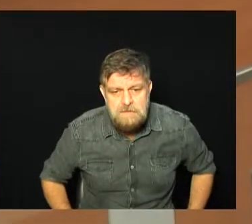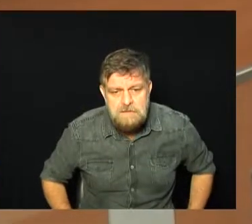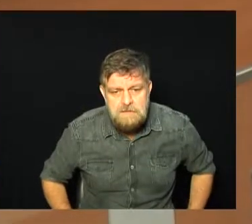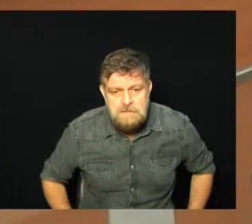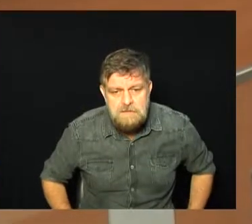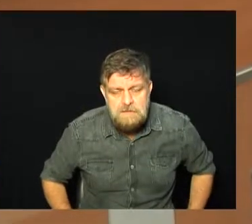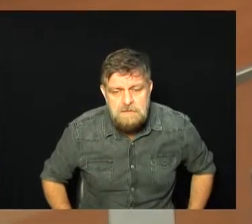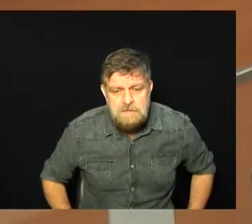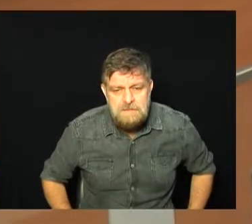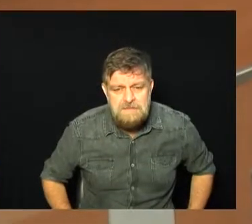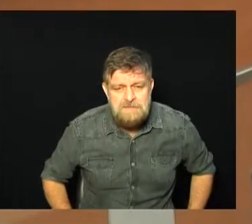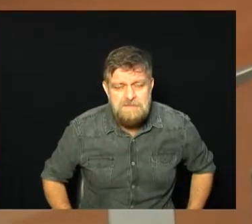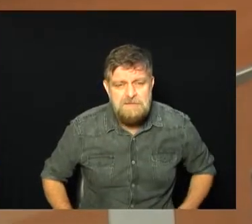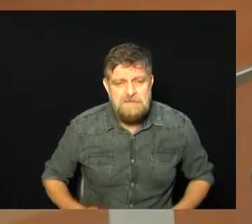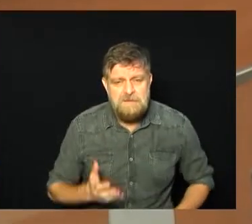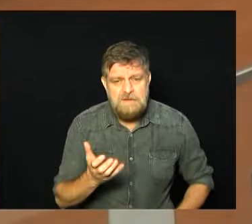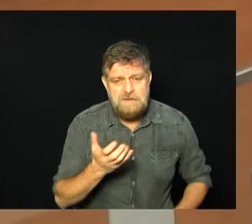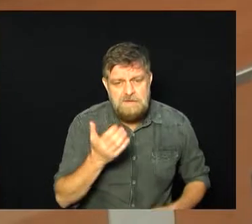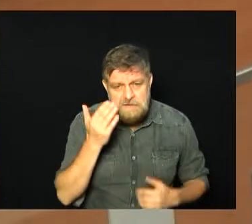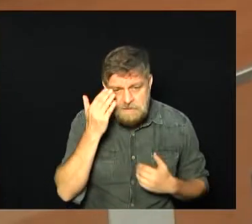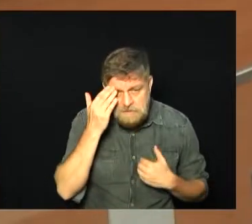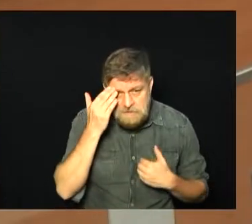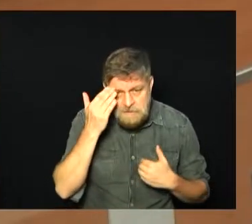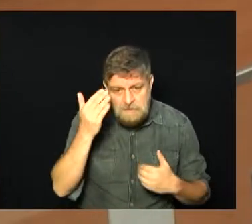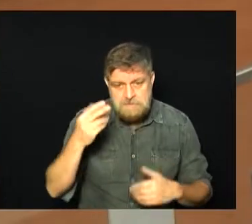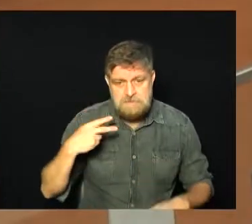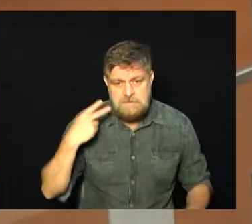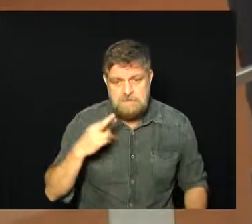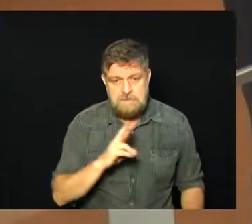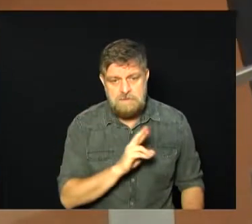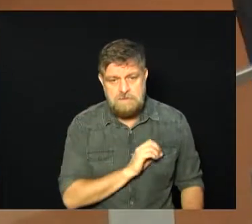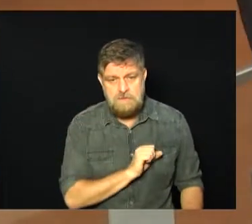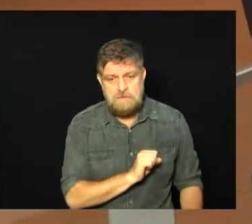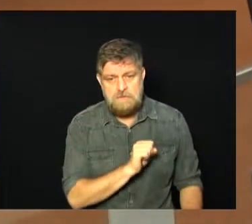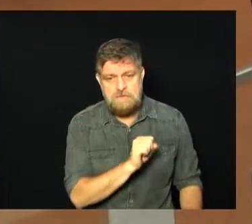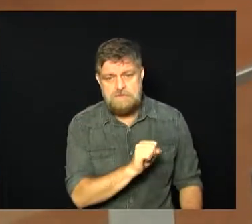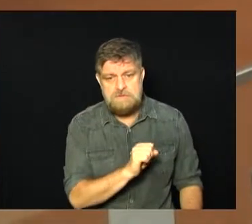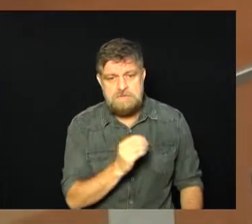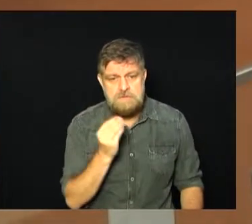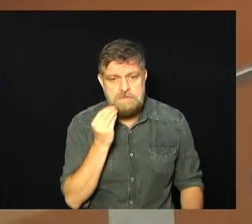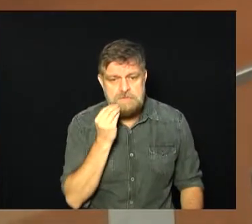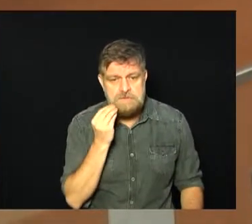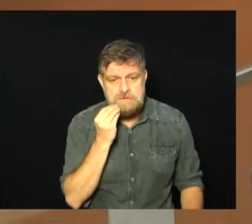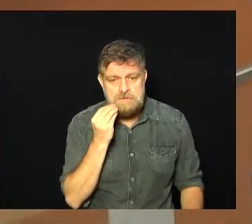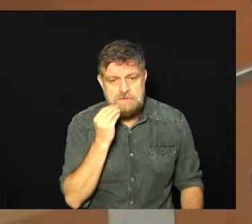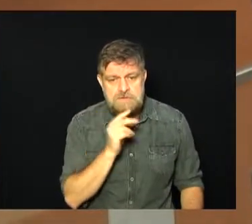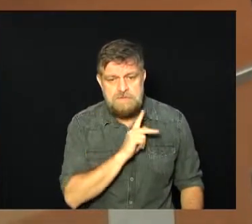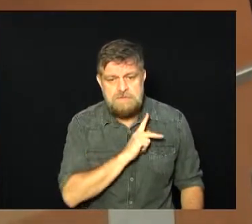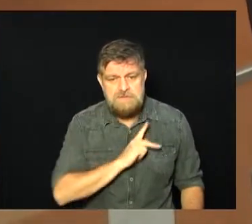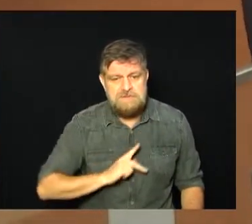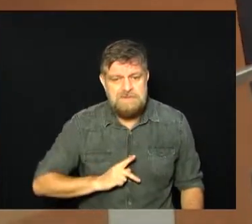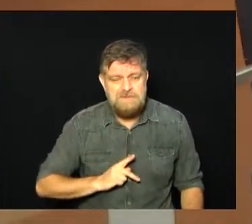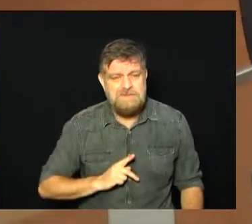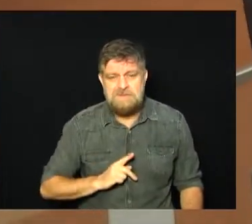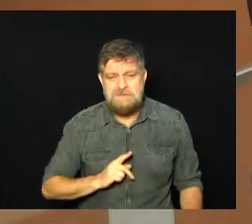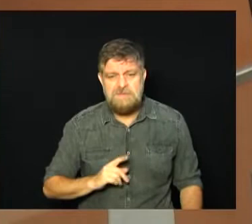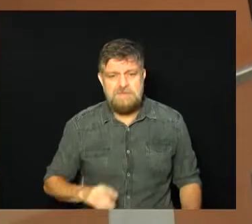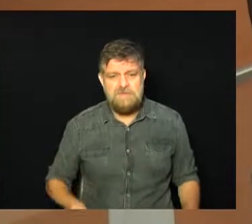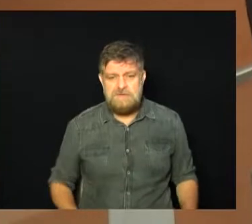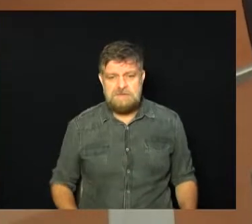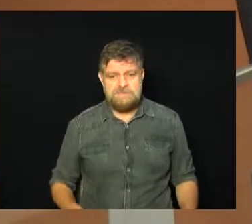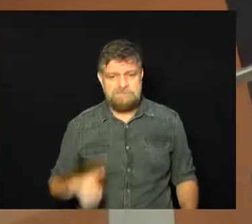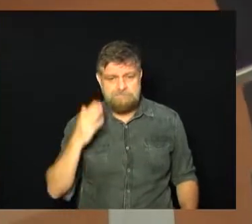Queria agradecer, primeiramente, ao vereador Rossini pela oportunidade como presidente da mesa, aos demais integrantes, aos